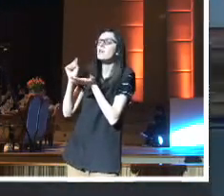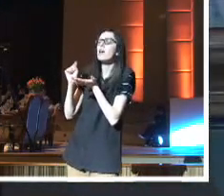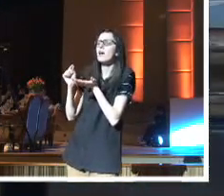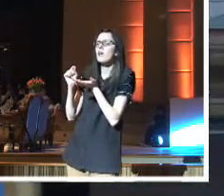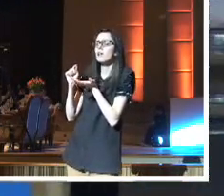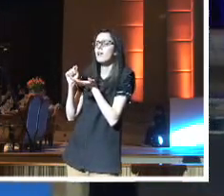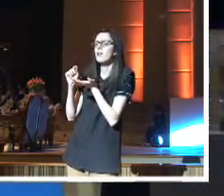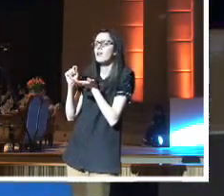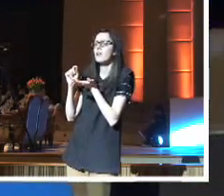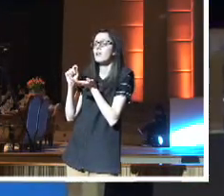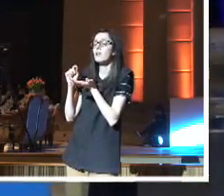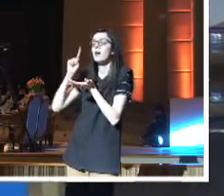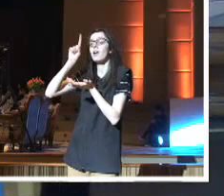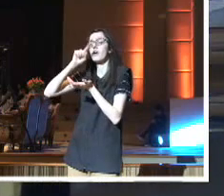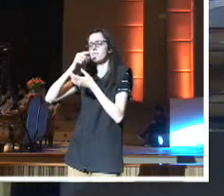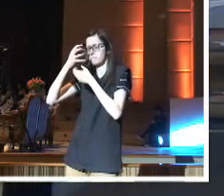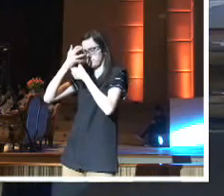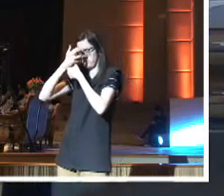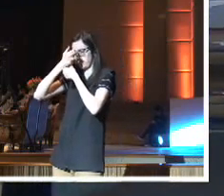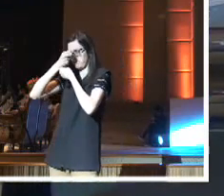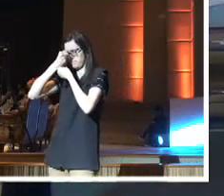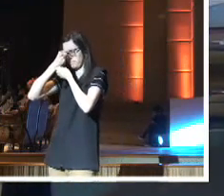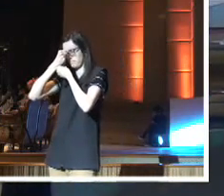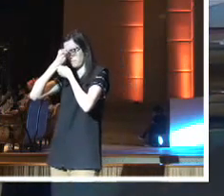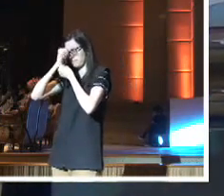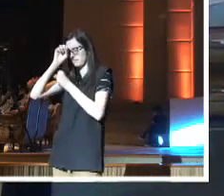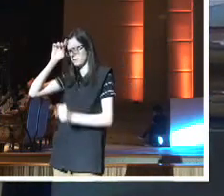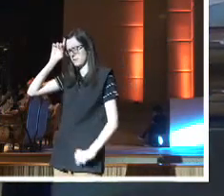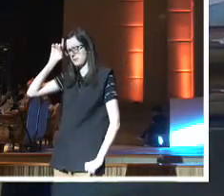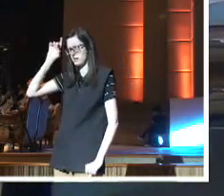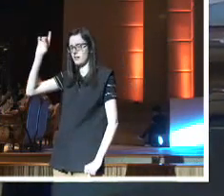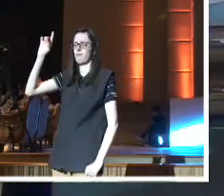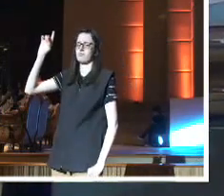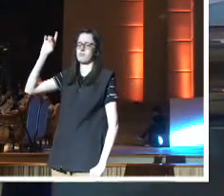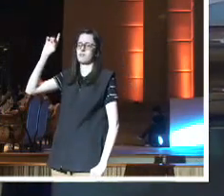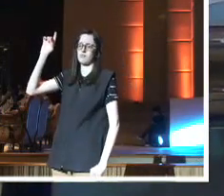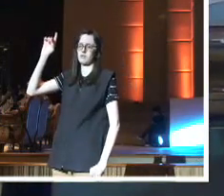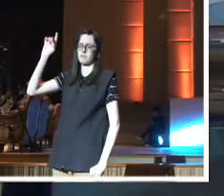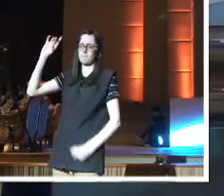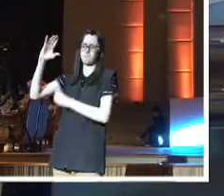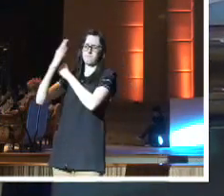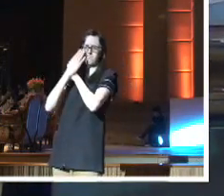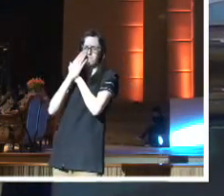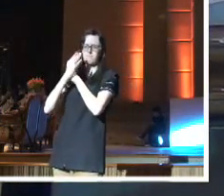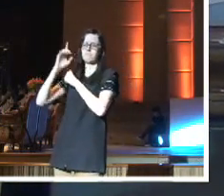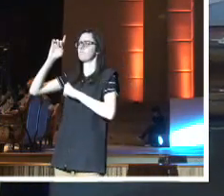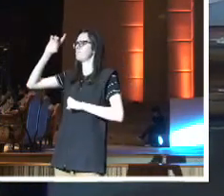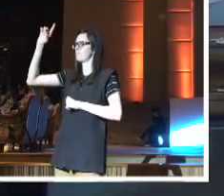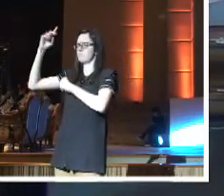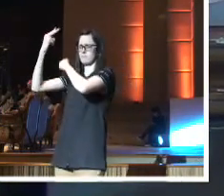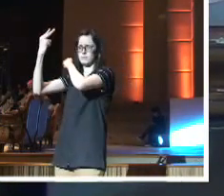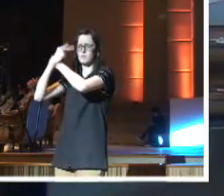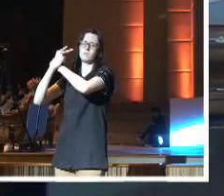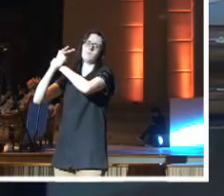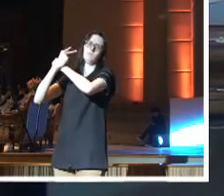Se não a confiança inabalável num Deus que está agindo a nosso favor.